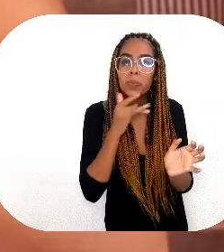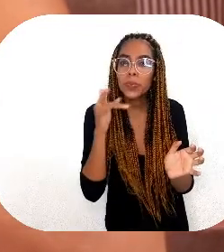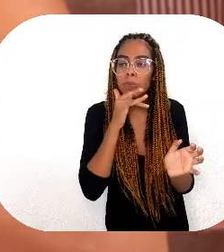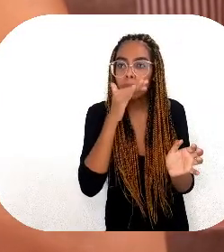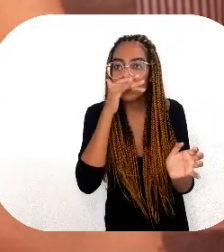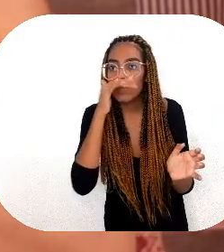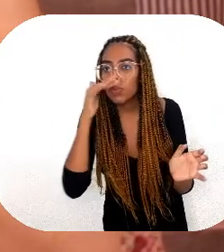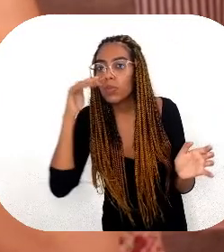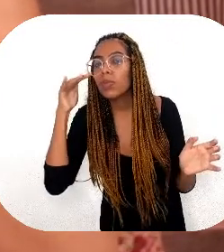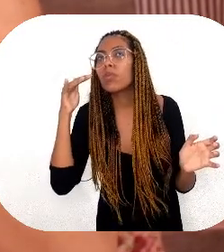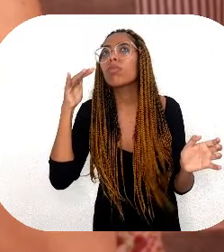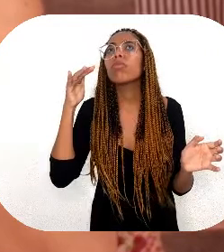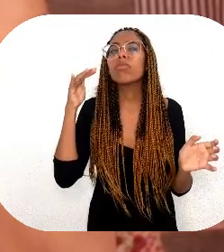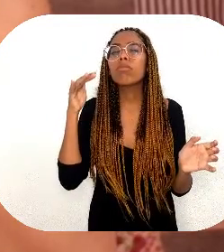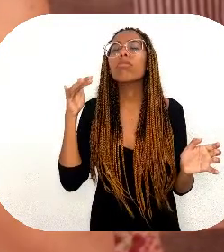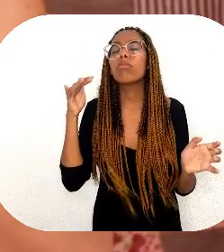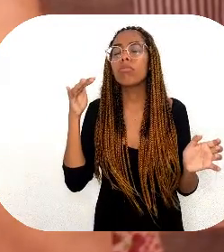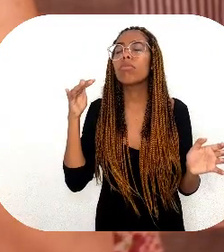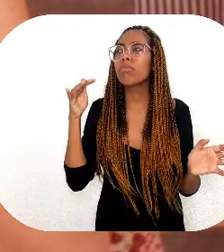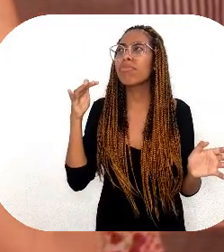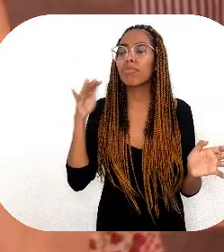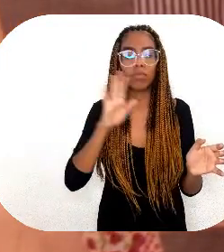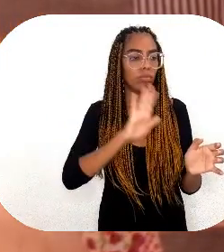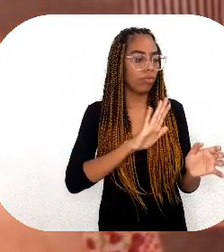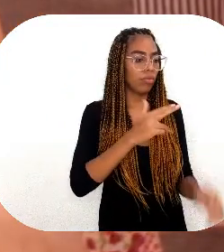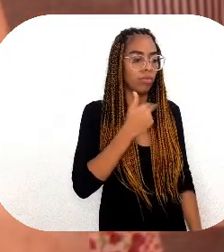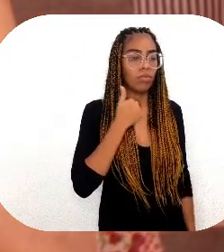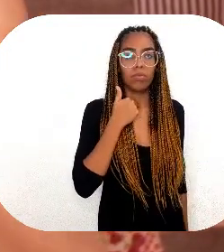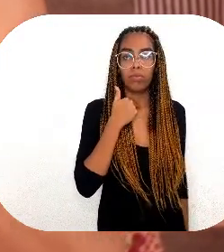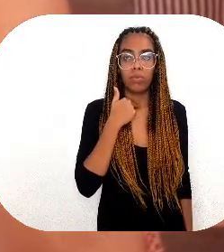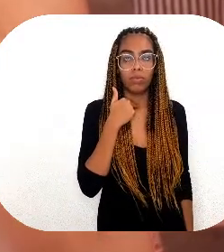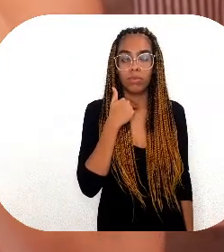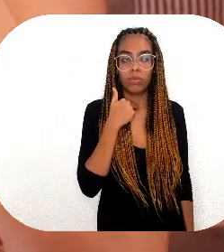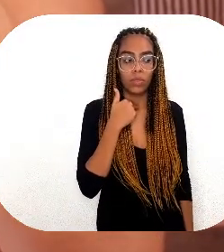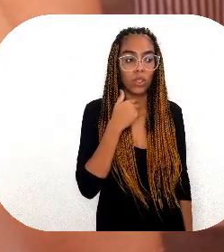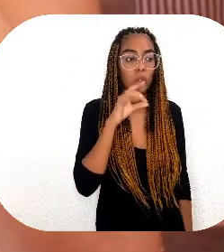aquela panela com aquela especiaria que ele cheirou.